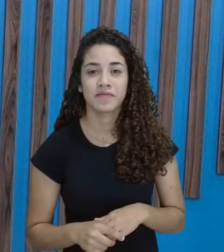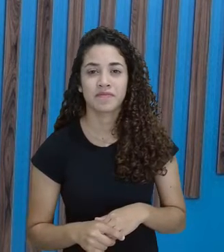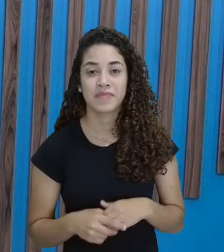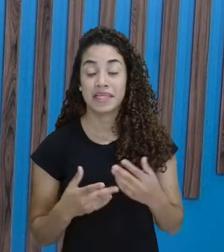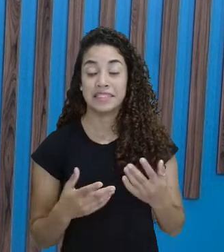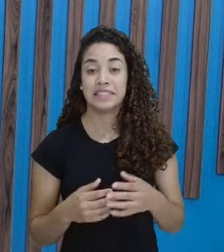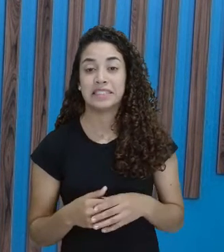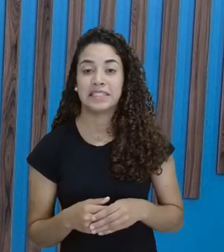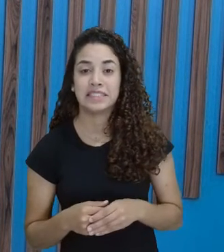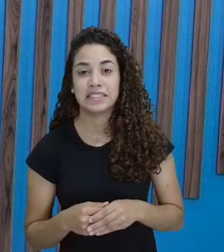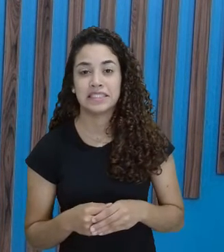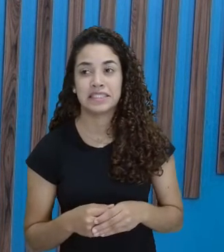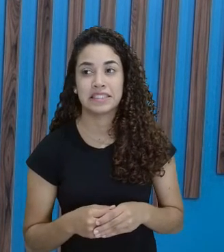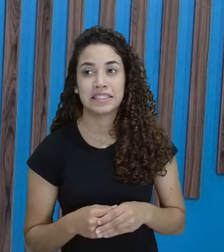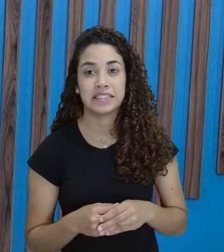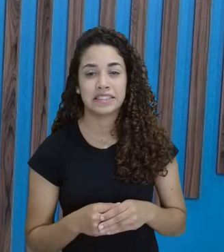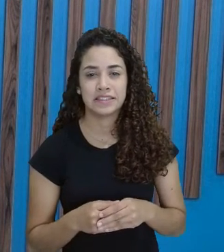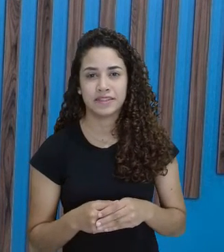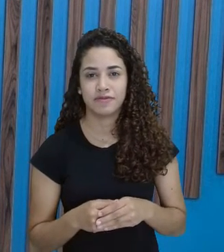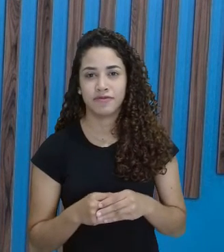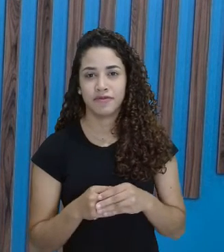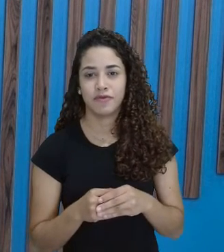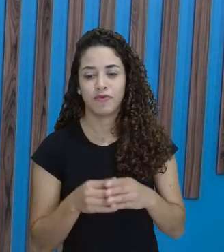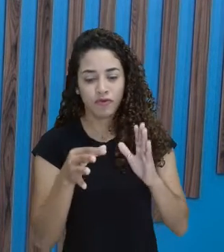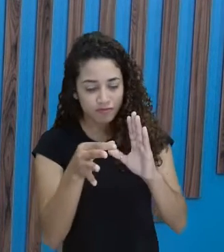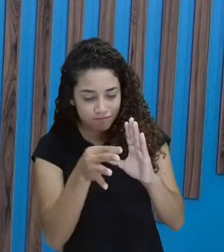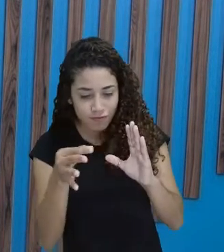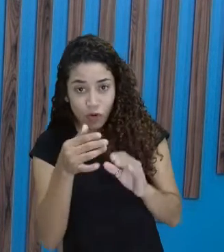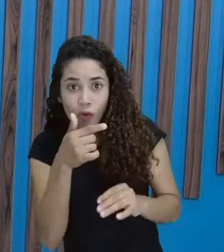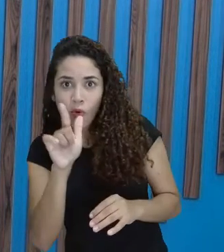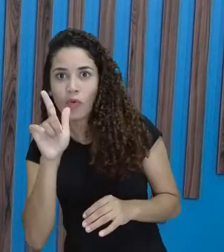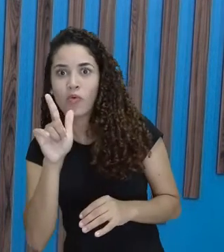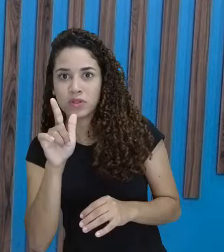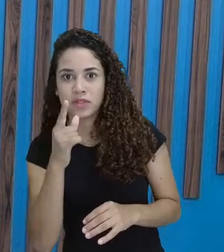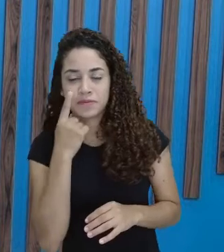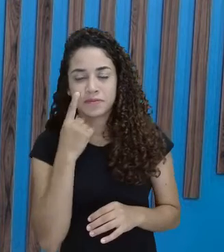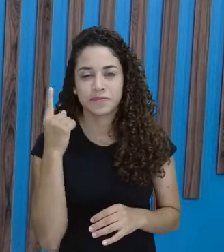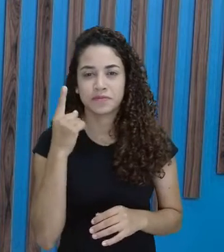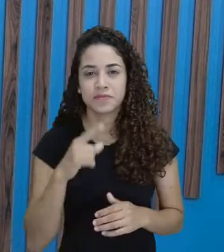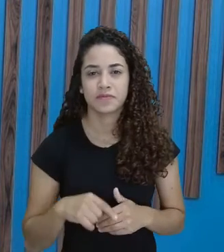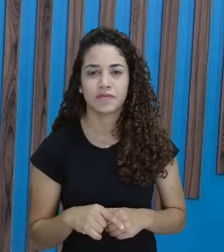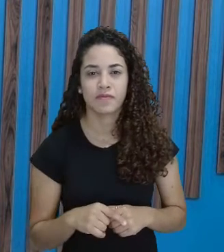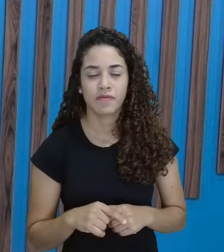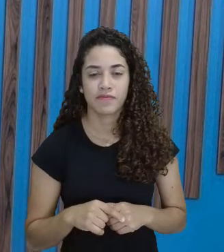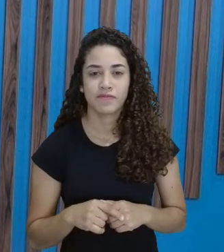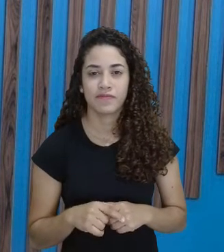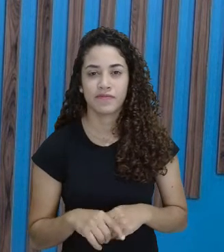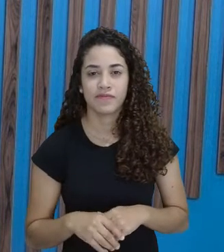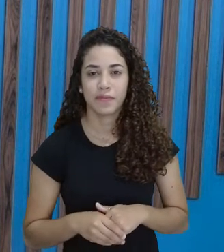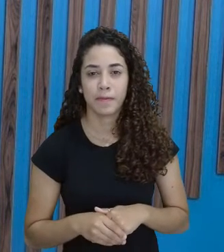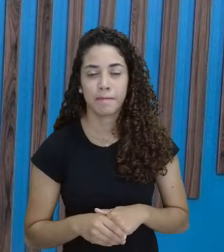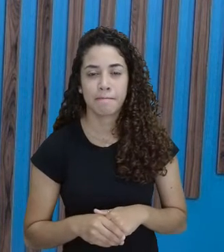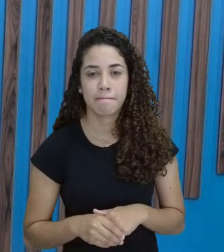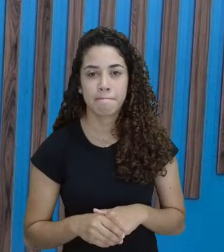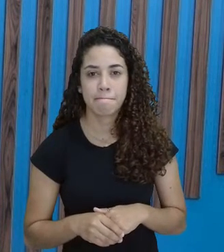Eita. Deixa eu puxar outra que aqui já está revelando o nome. Olha.